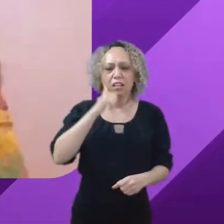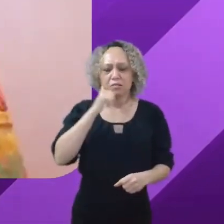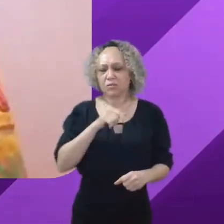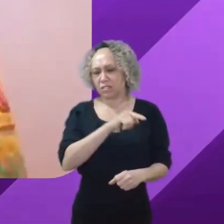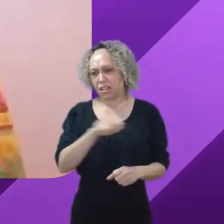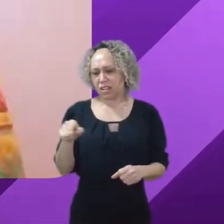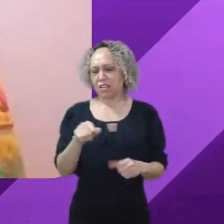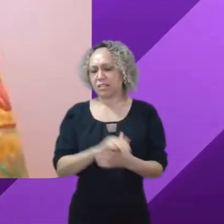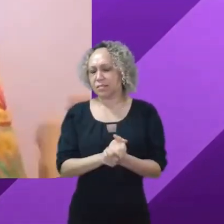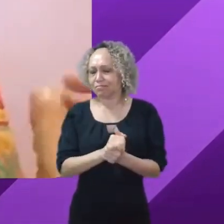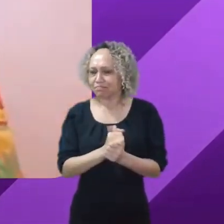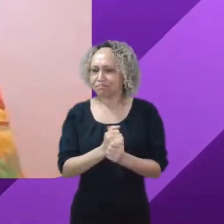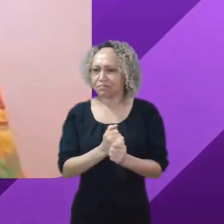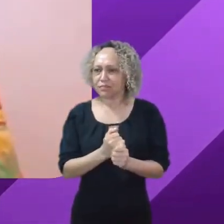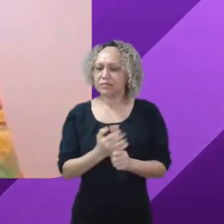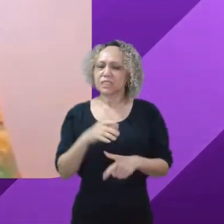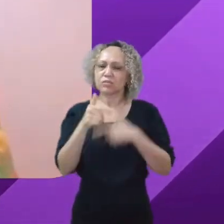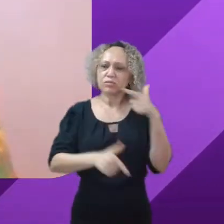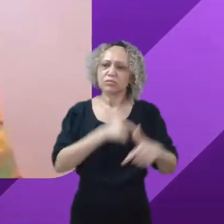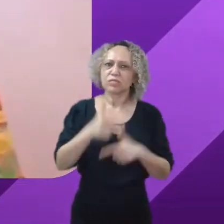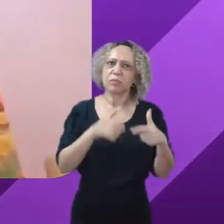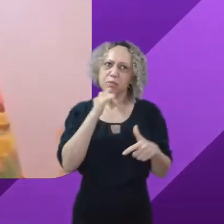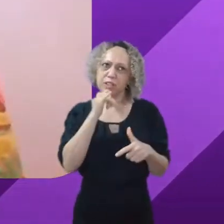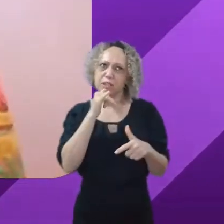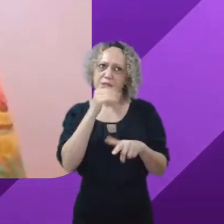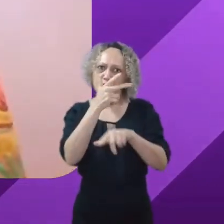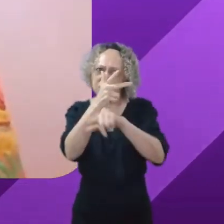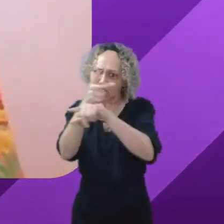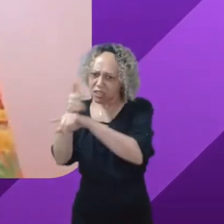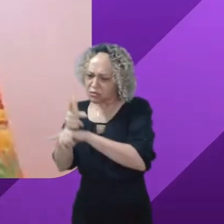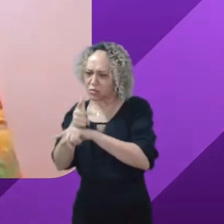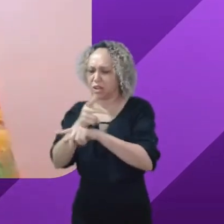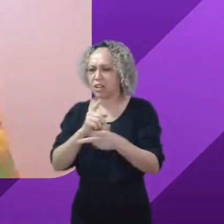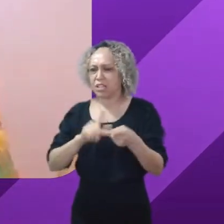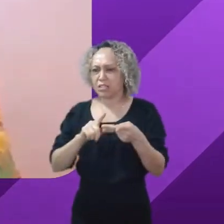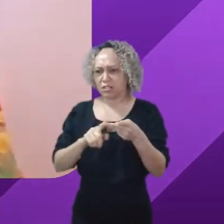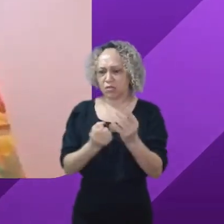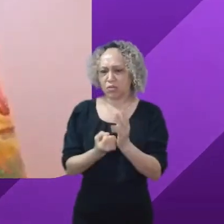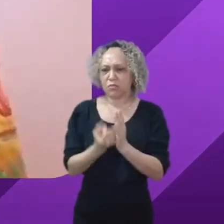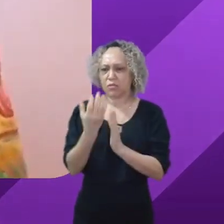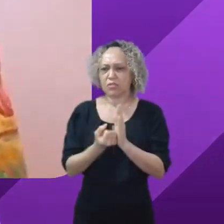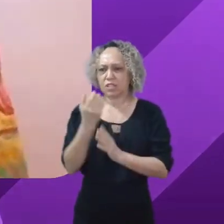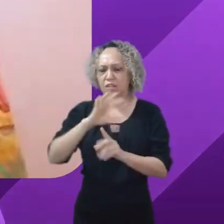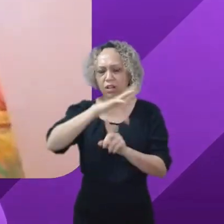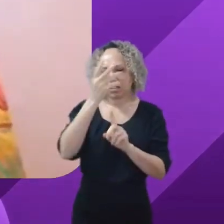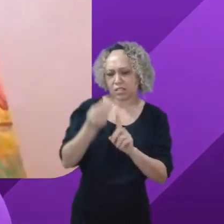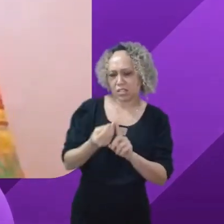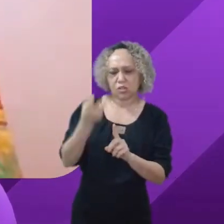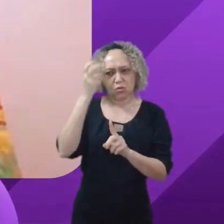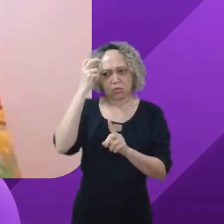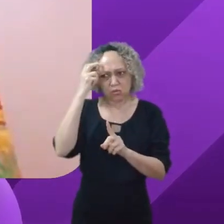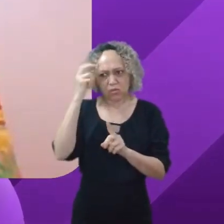assistência dentro de um set de filmagem, dentro de uma produção artística, dentro de uma produção cultural.